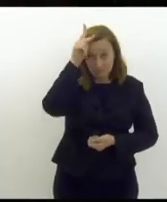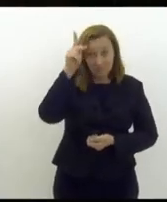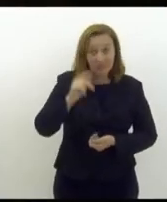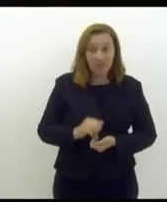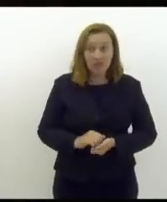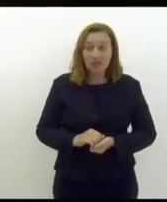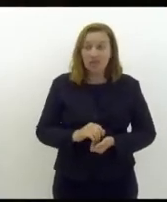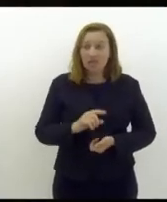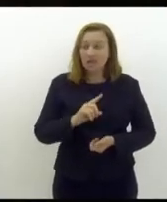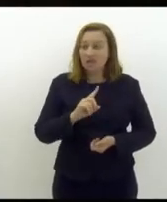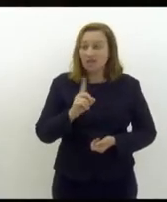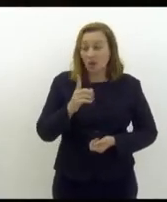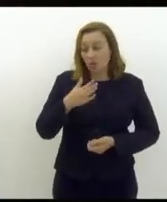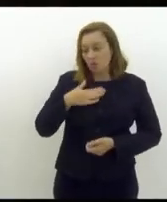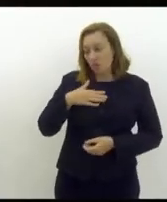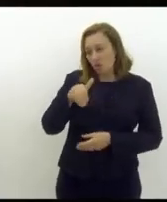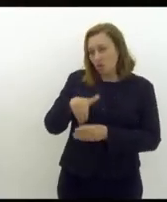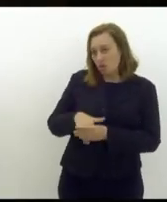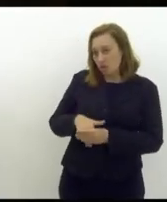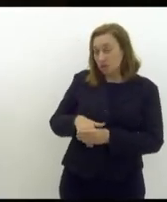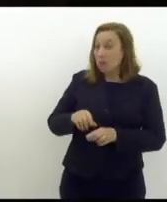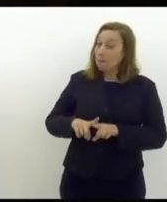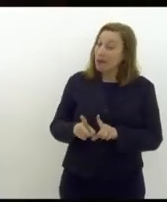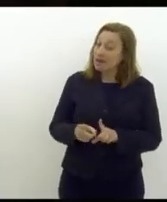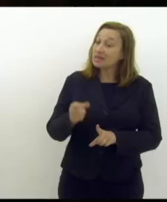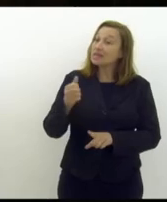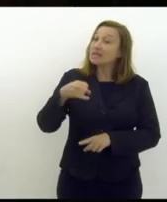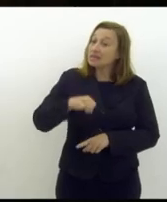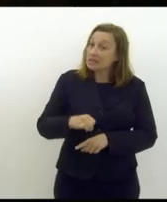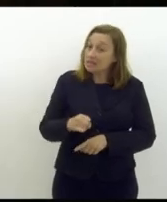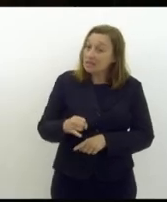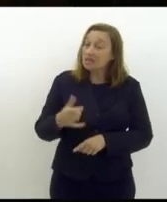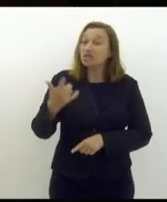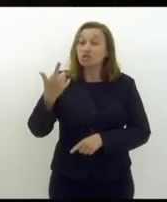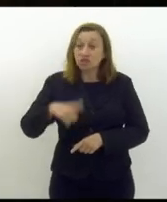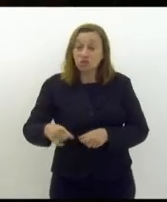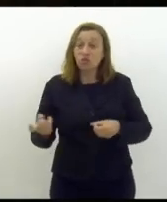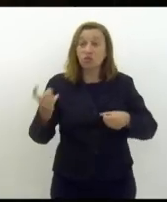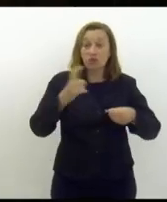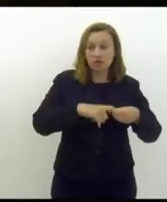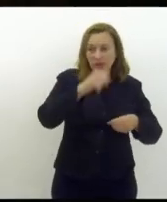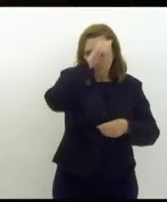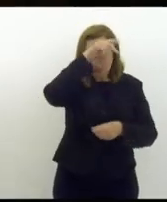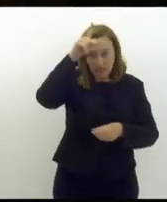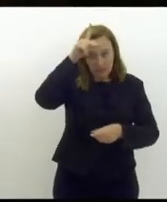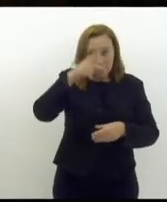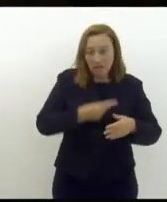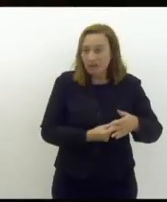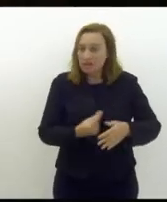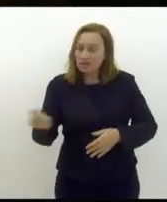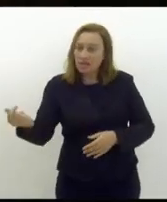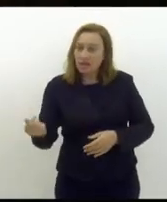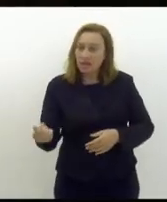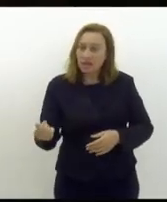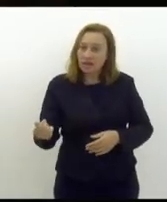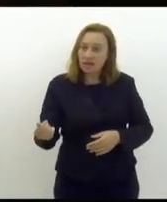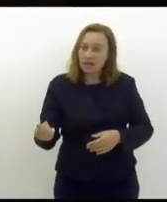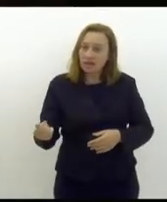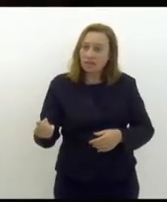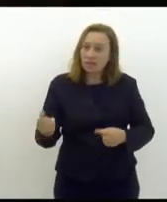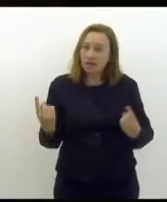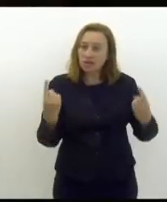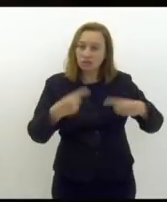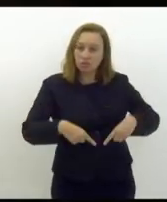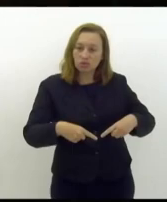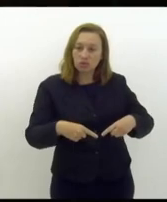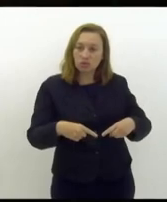não com meu voto mas se for reeleito vai embora da prefeitura para disputar uma outra eleição